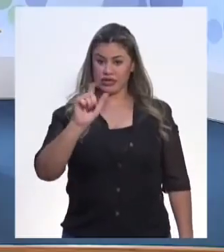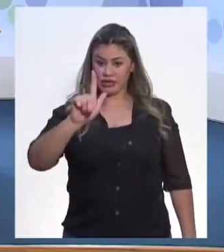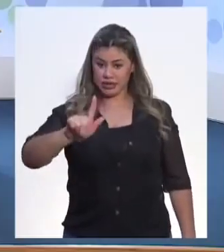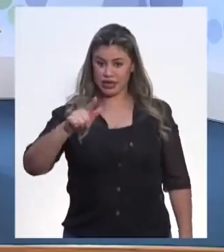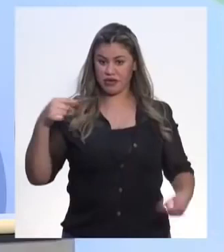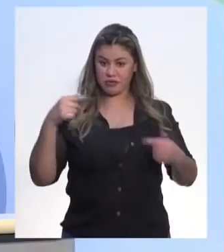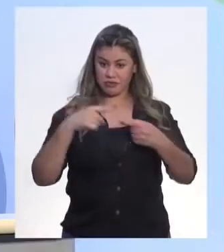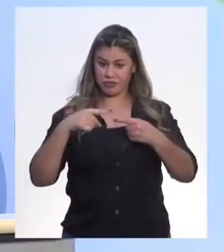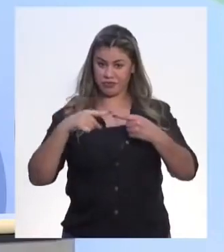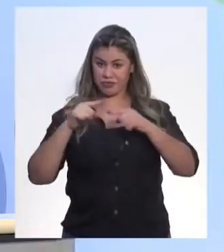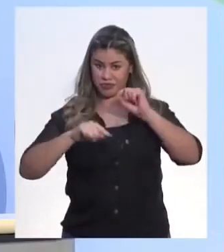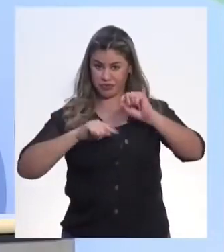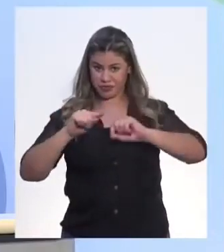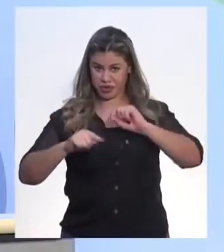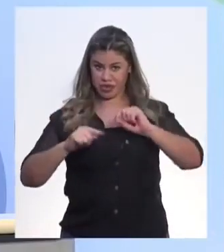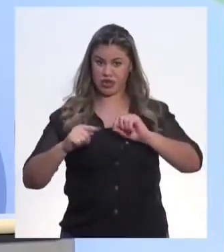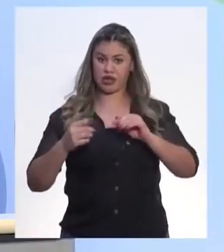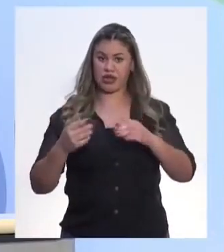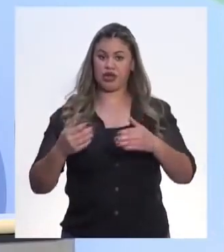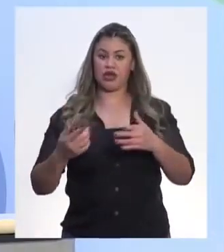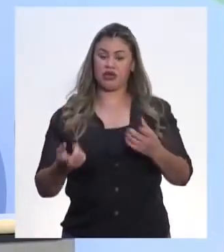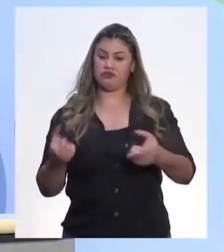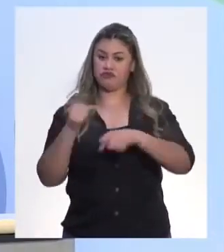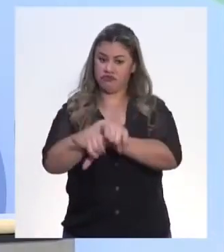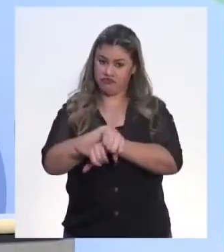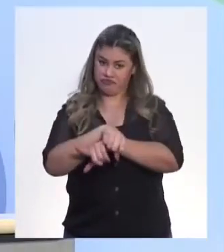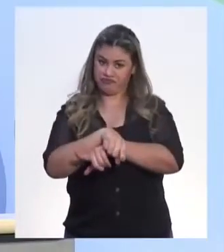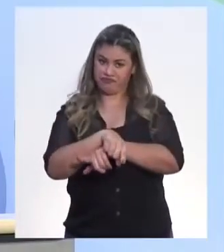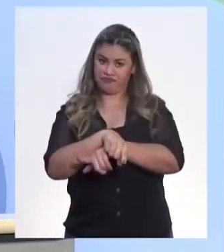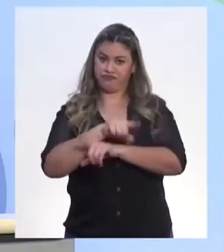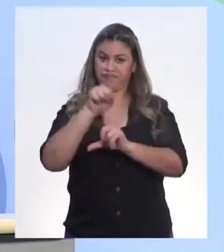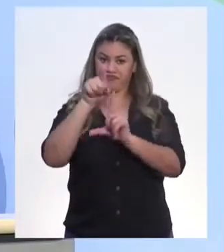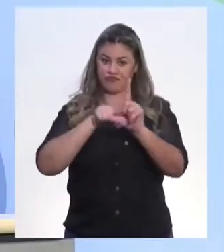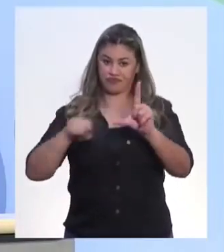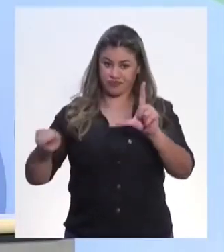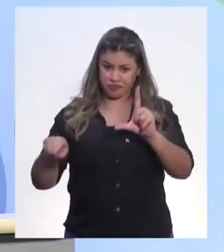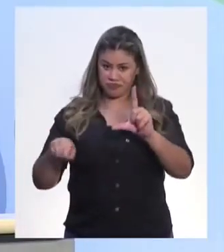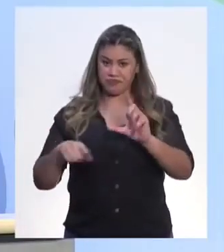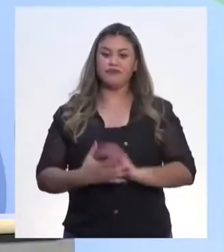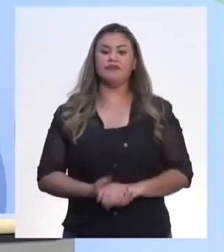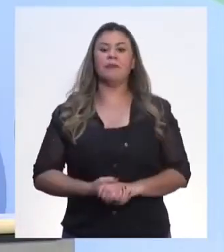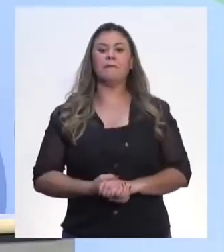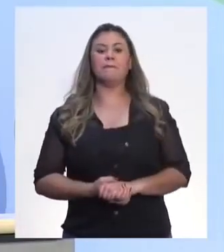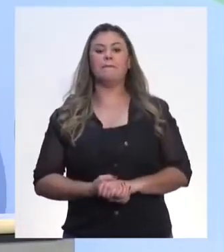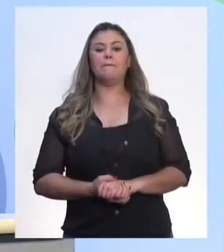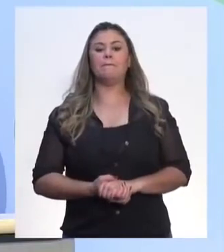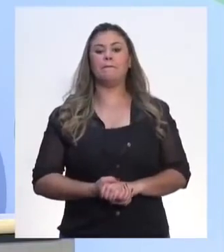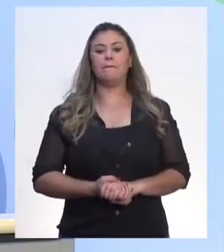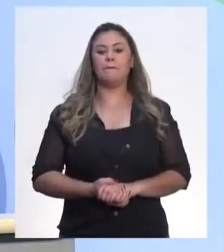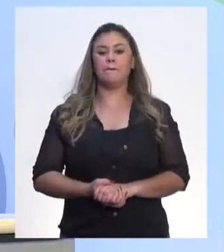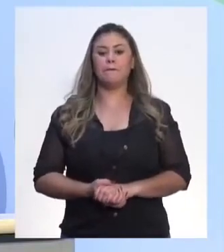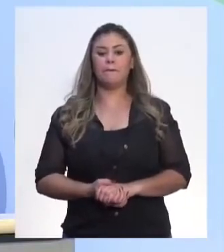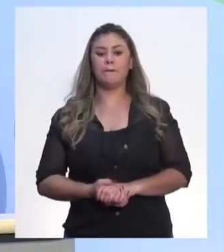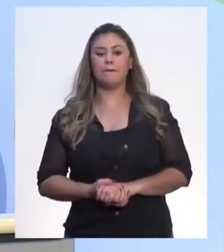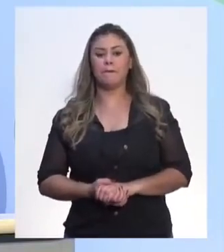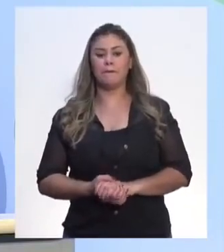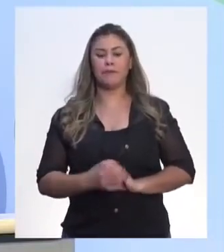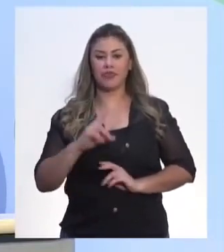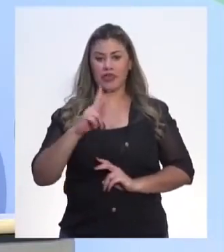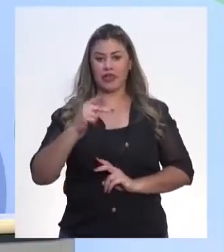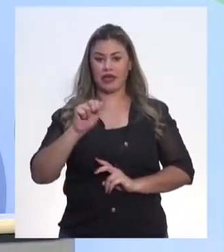pois ele é oposto pelo vértice. Tá. A Raí, acho que é